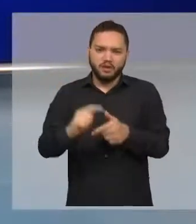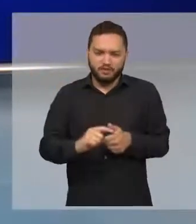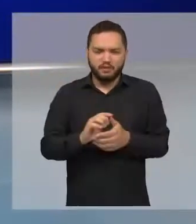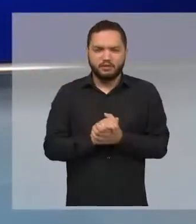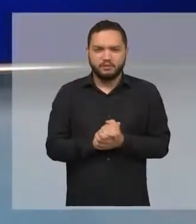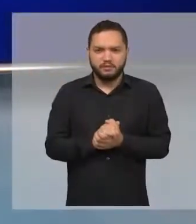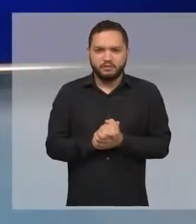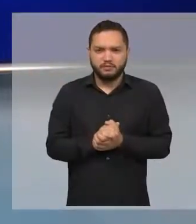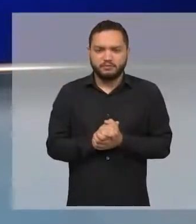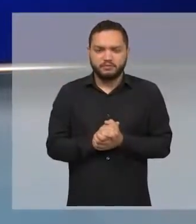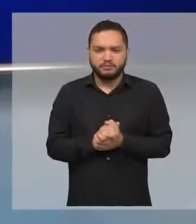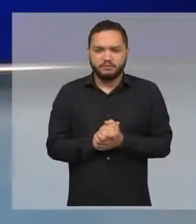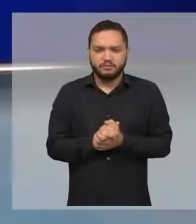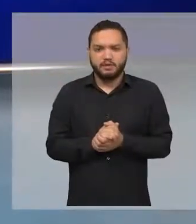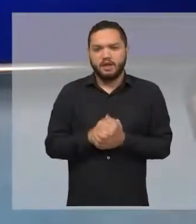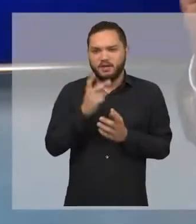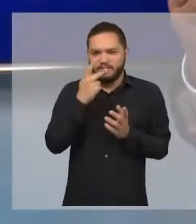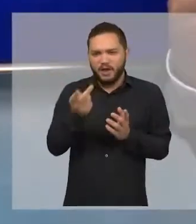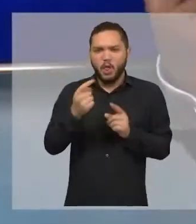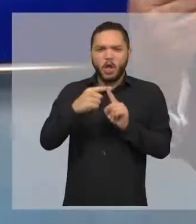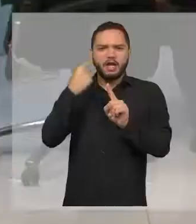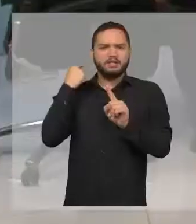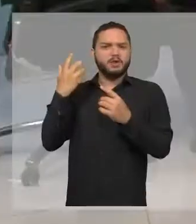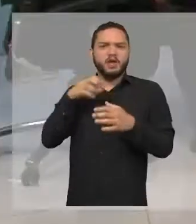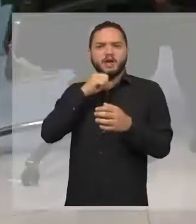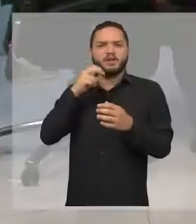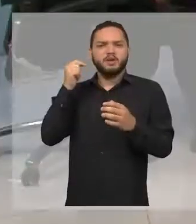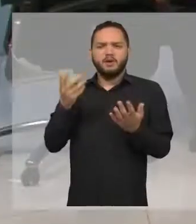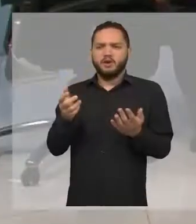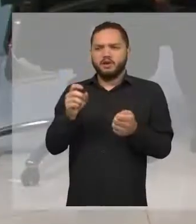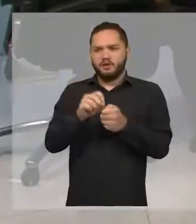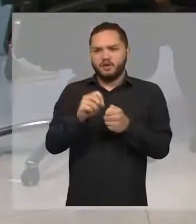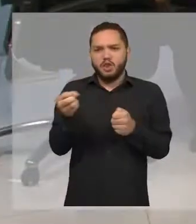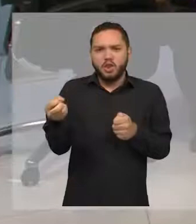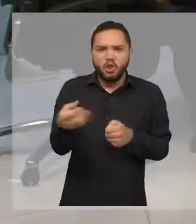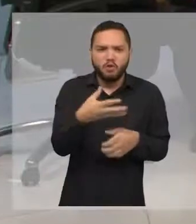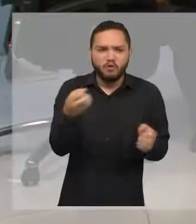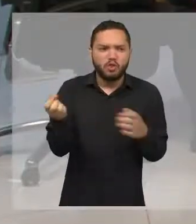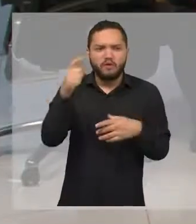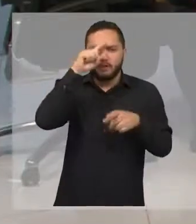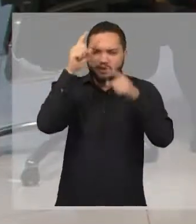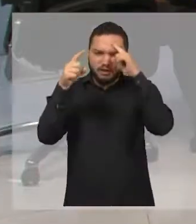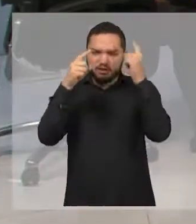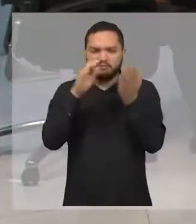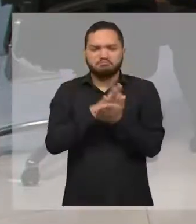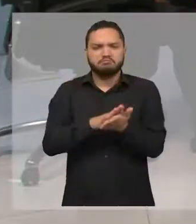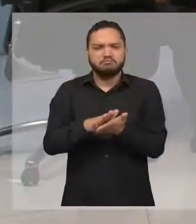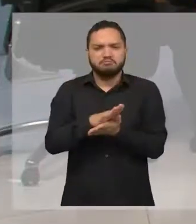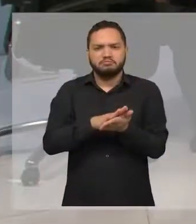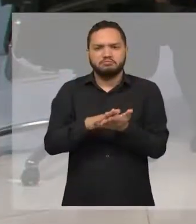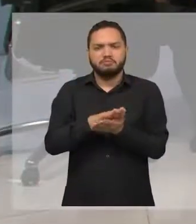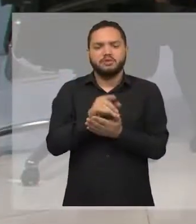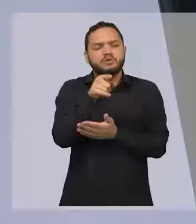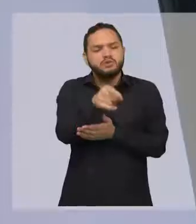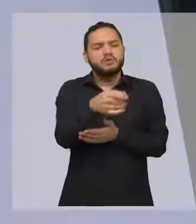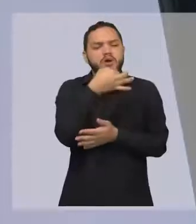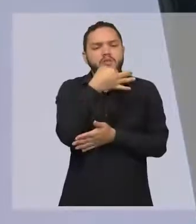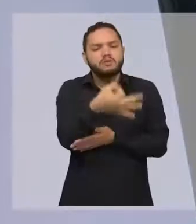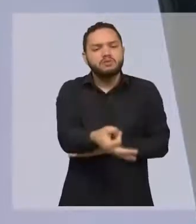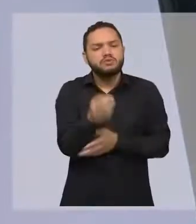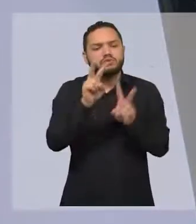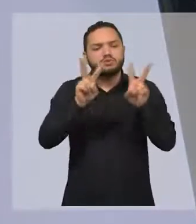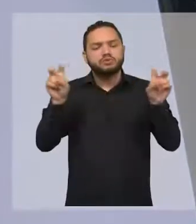ditadura do proletariado, quer dizer que lutava pela defesa da democracia, embora alguns militantes tenham dito, bem, por exemplo, Gabeira, o Emissada, que é